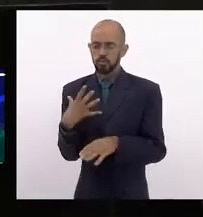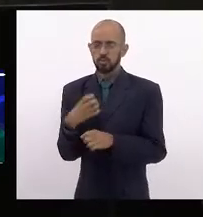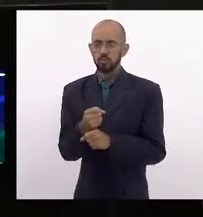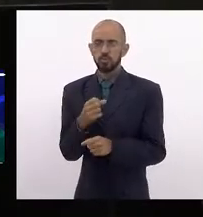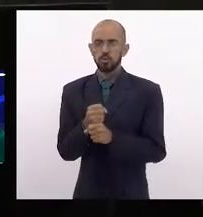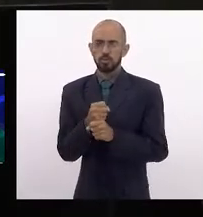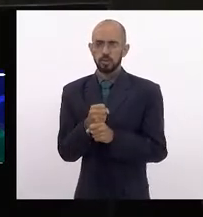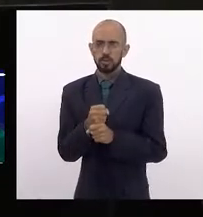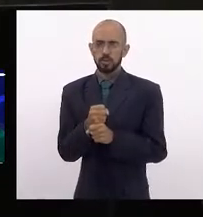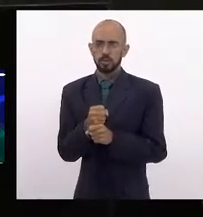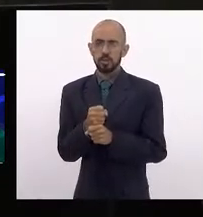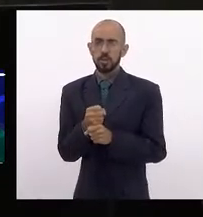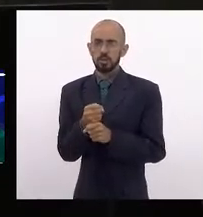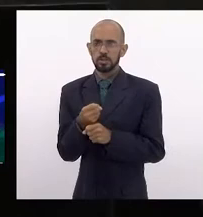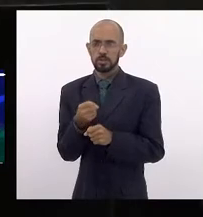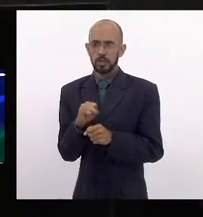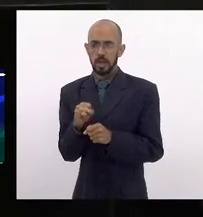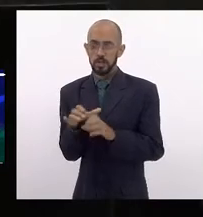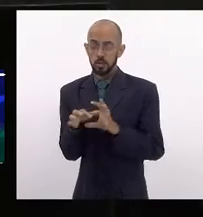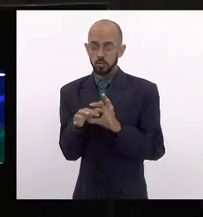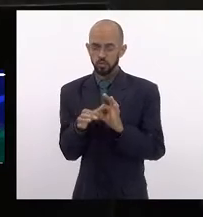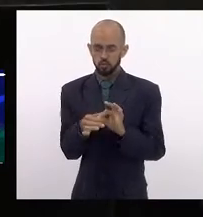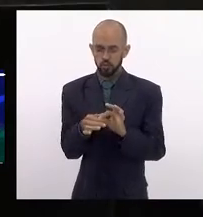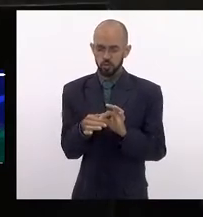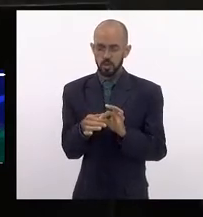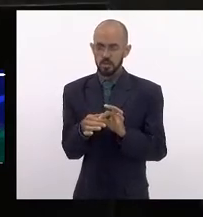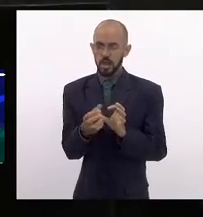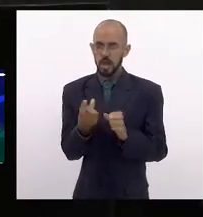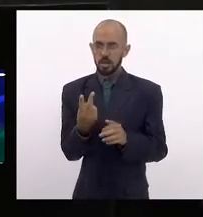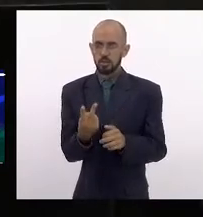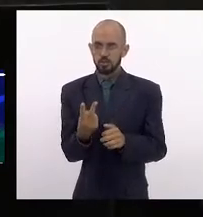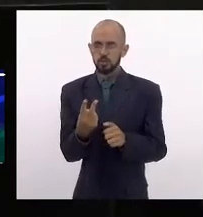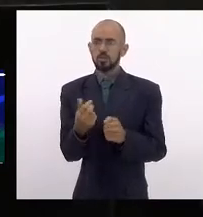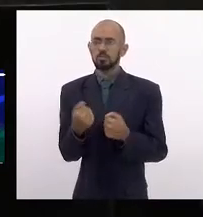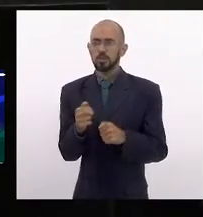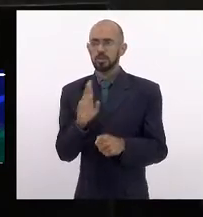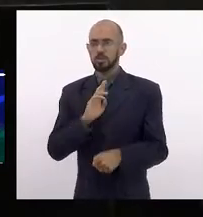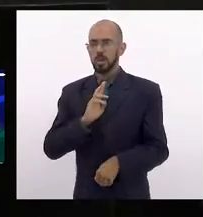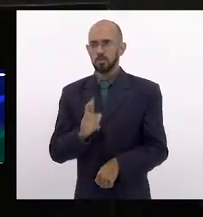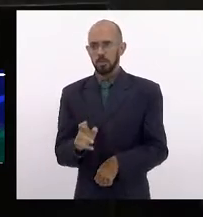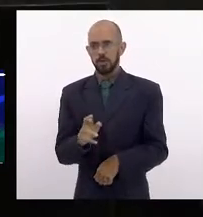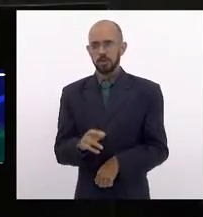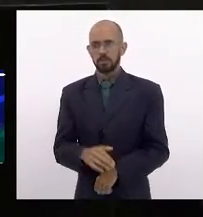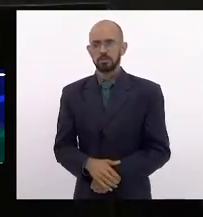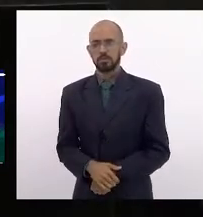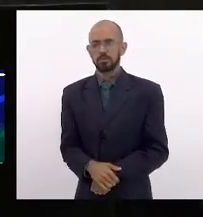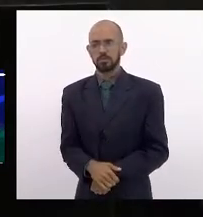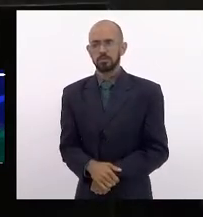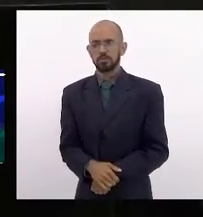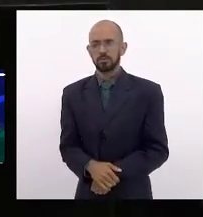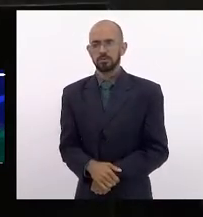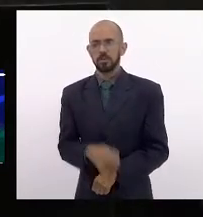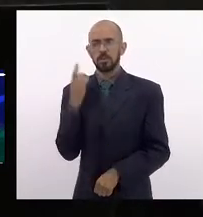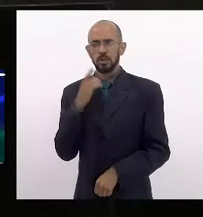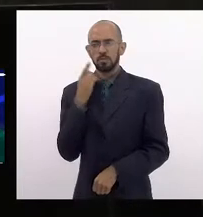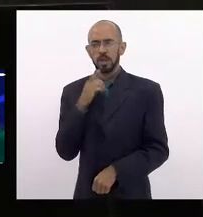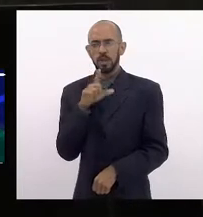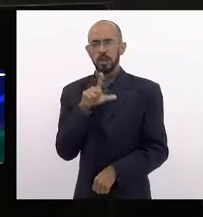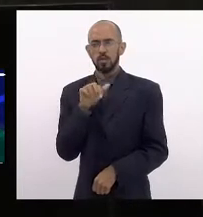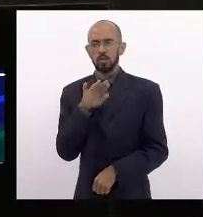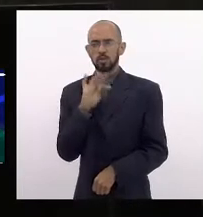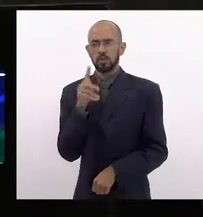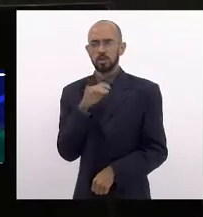se elas estão conjuntas ambas têm que ser rejeitadas e deputada Lucinha